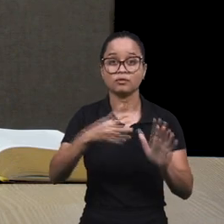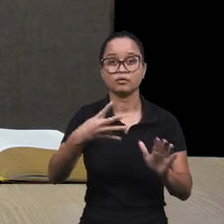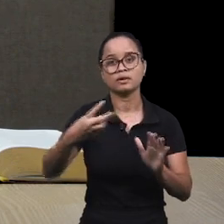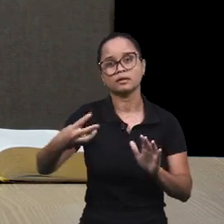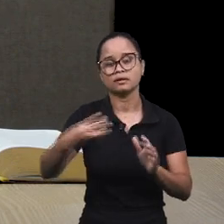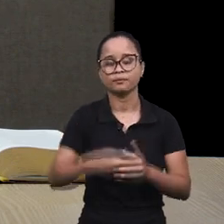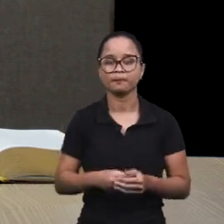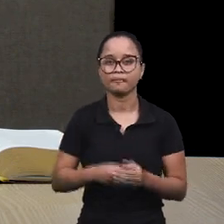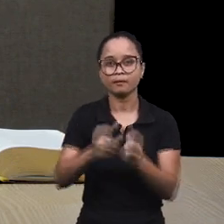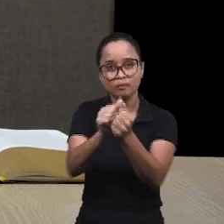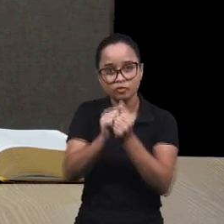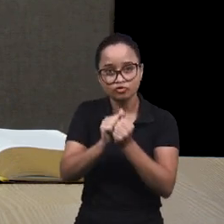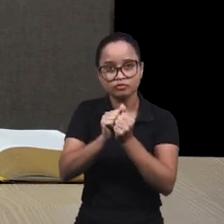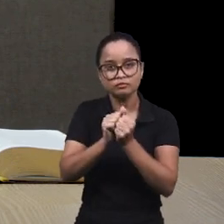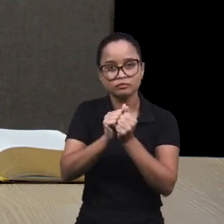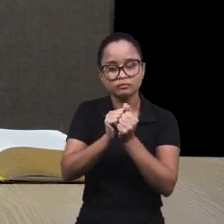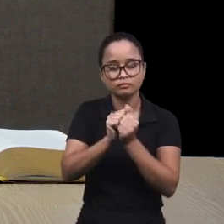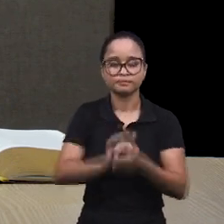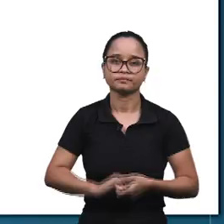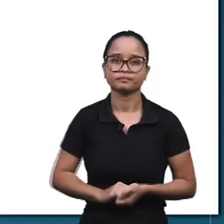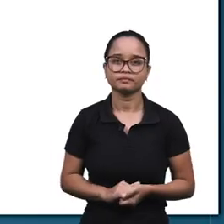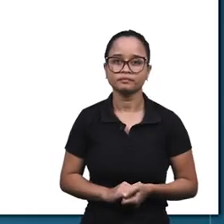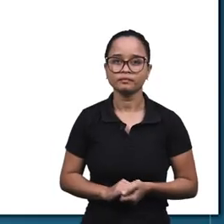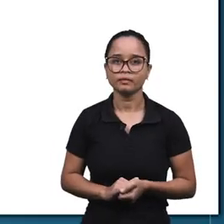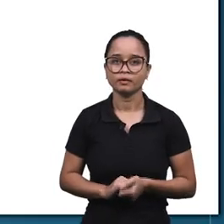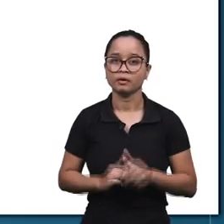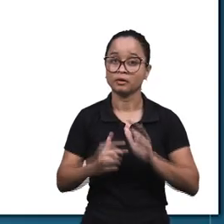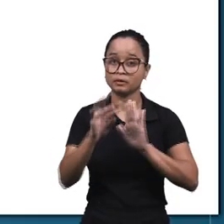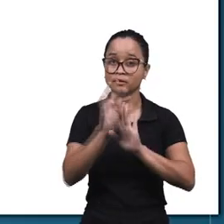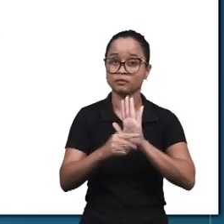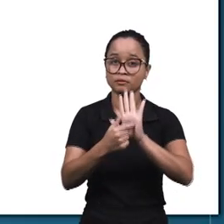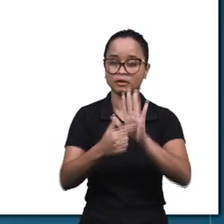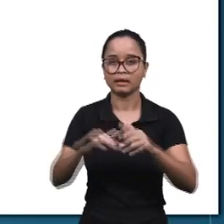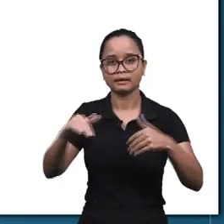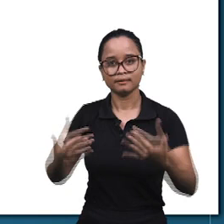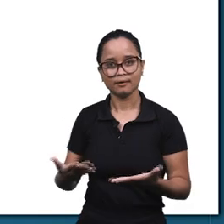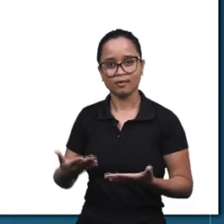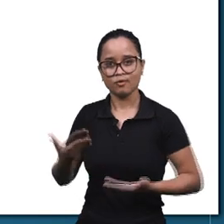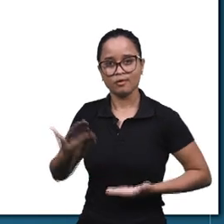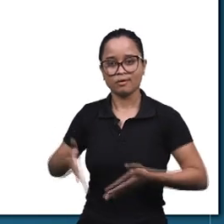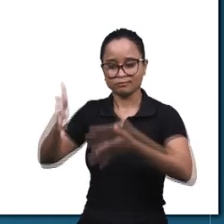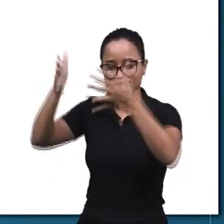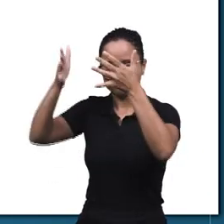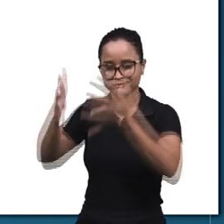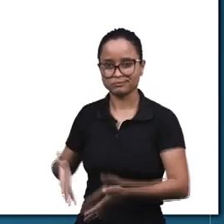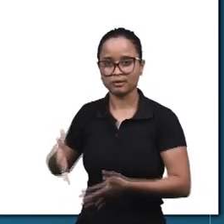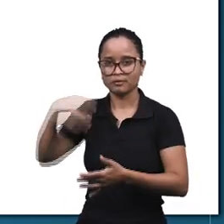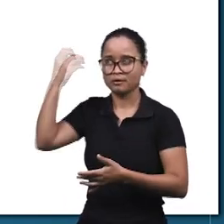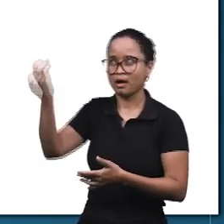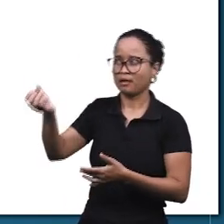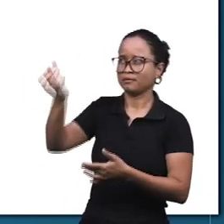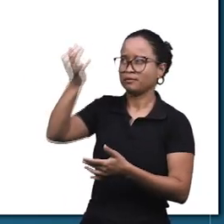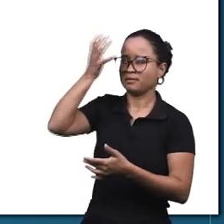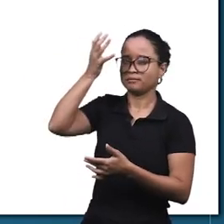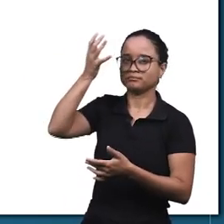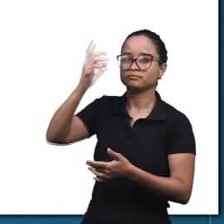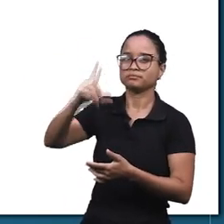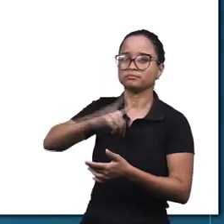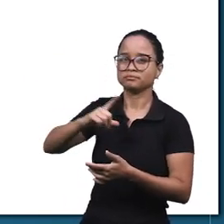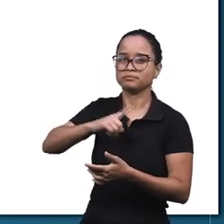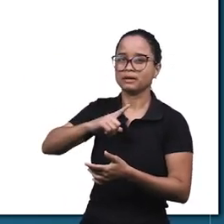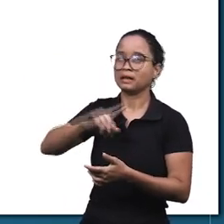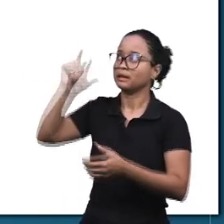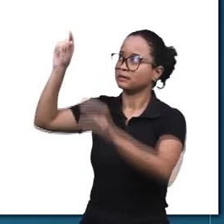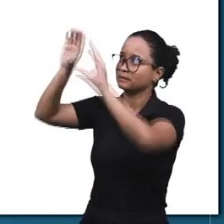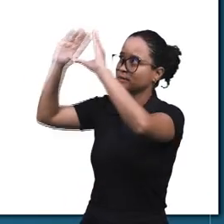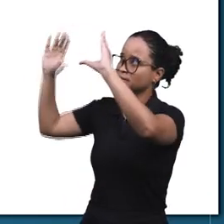acompanhar comigo essa leitura, porque ela diz assim: então os justos resplandecerão como o sol no